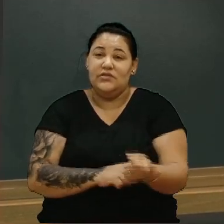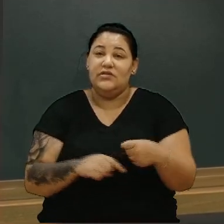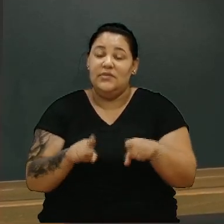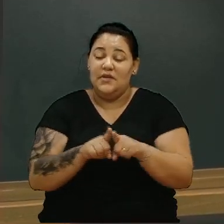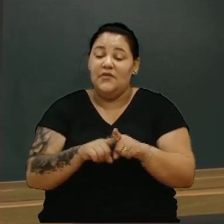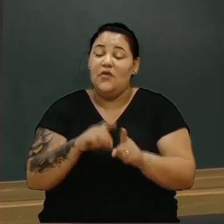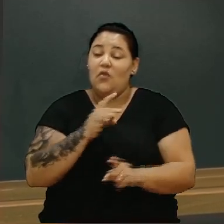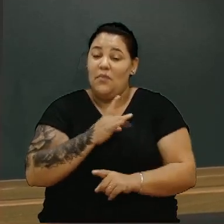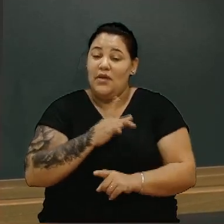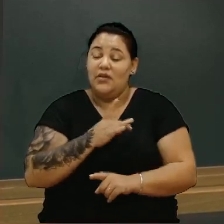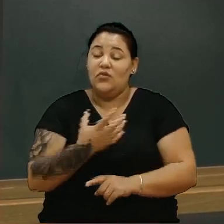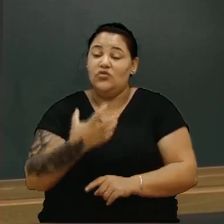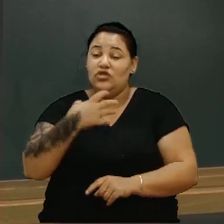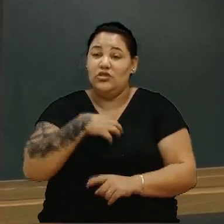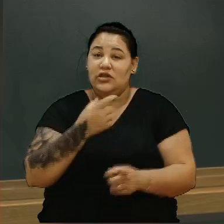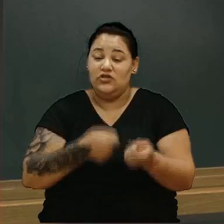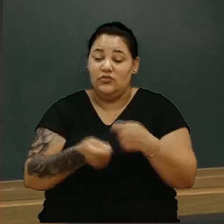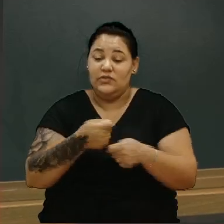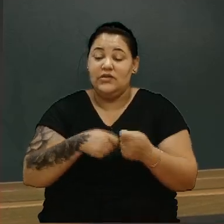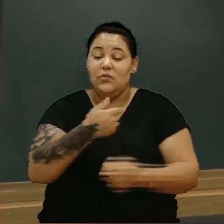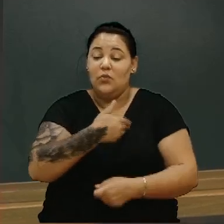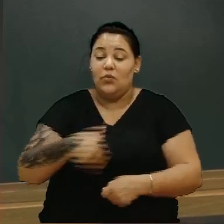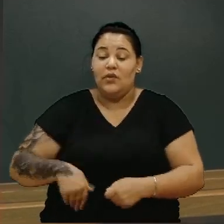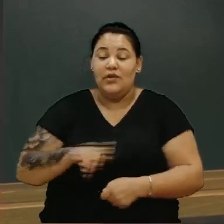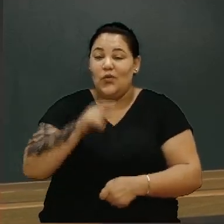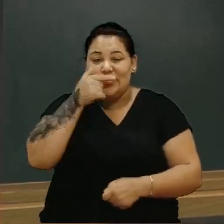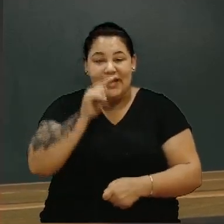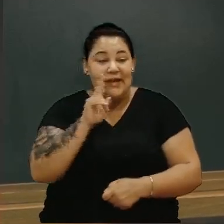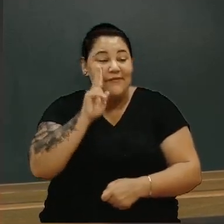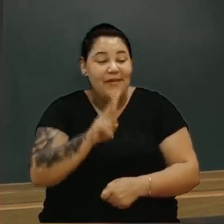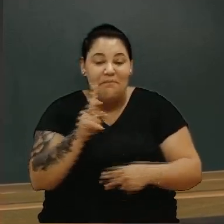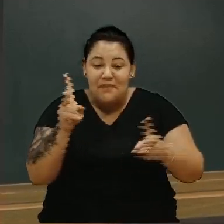modelo da administração pública que não consegue prever a necessidade de